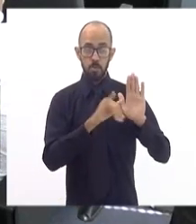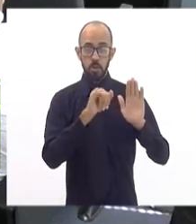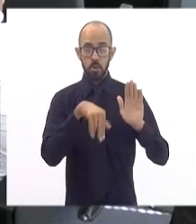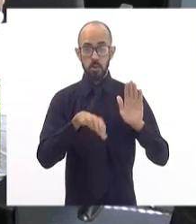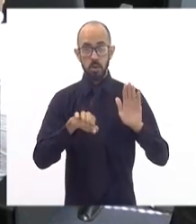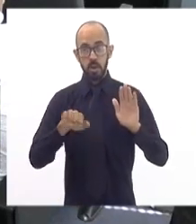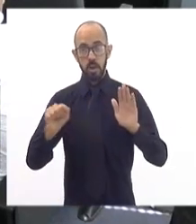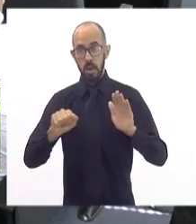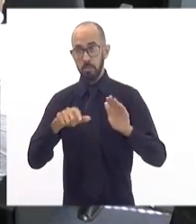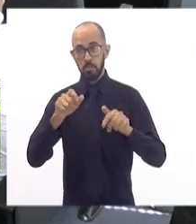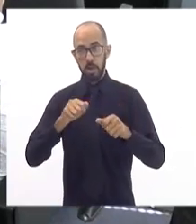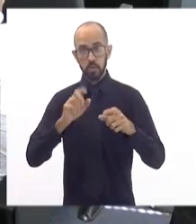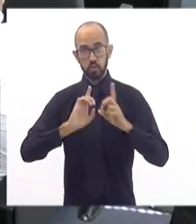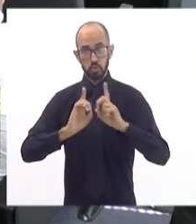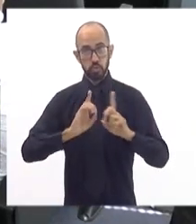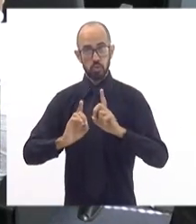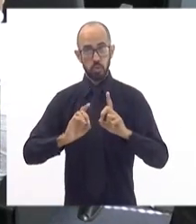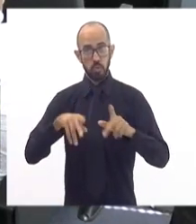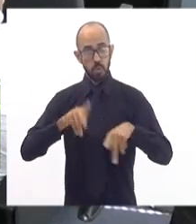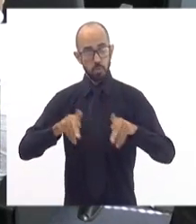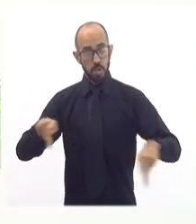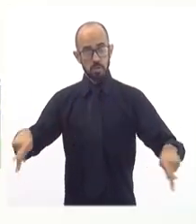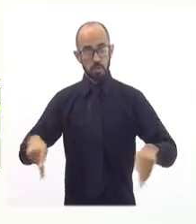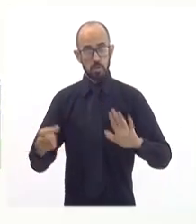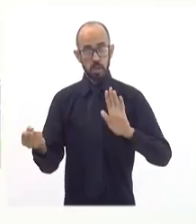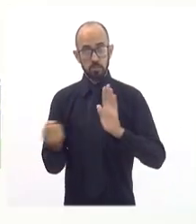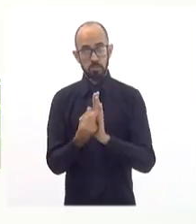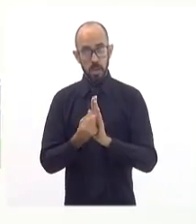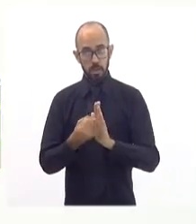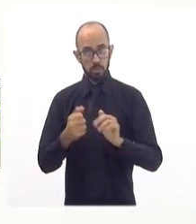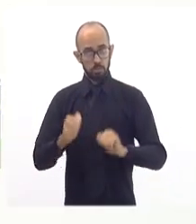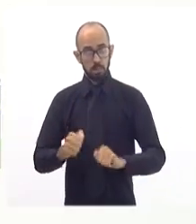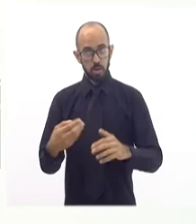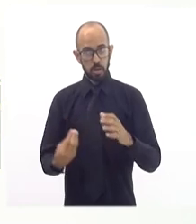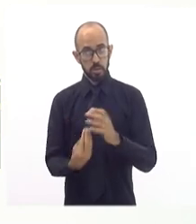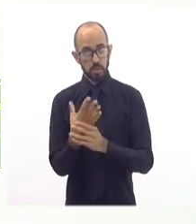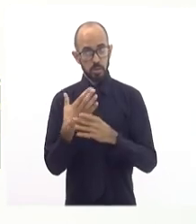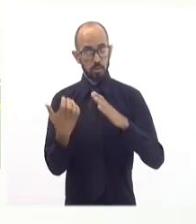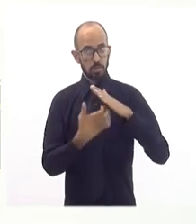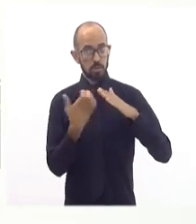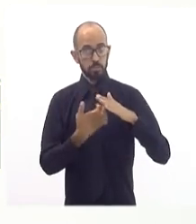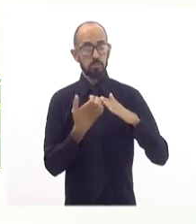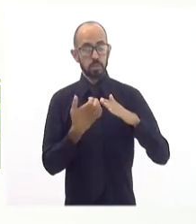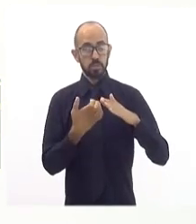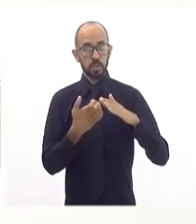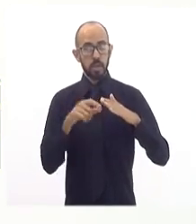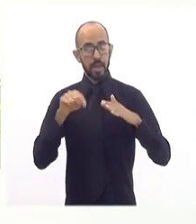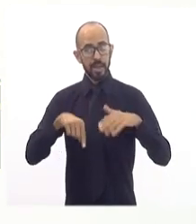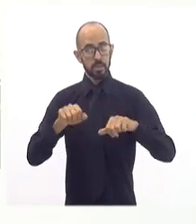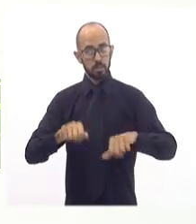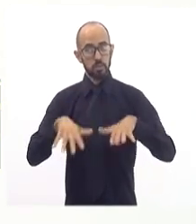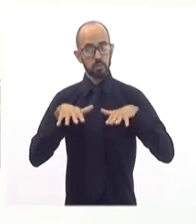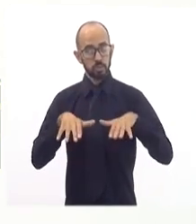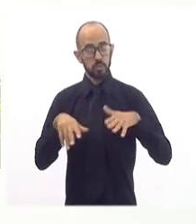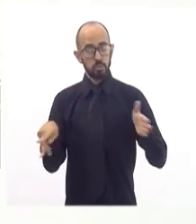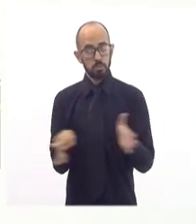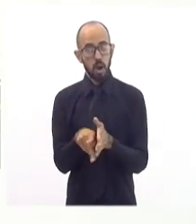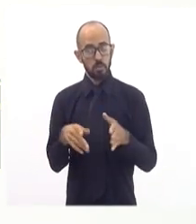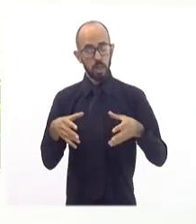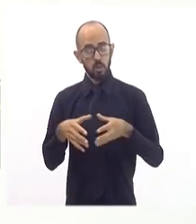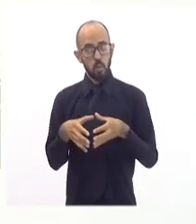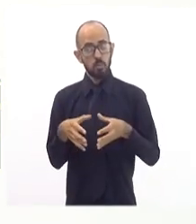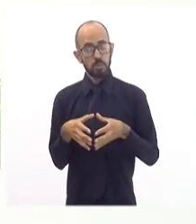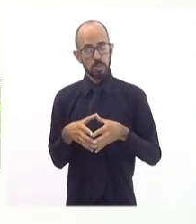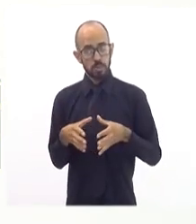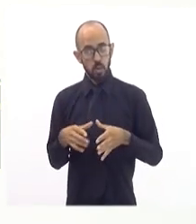discutir com a população que a sociedade civil os impactos que podem causar Esse empreendimento não tem nada a ver se aqui é uma audiência da comissão de saneamento ambiental